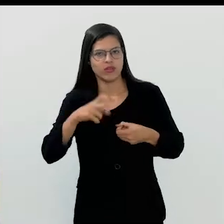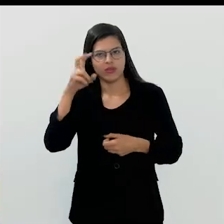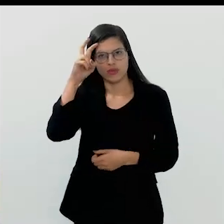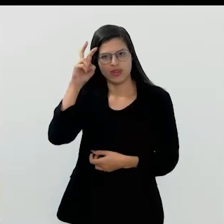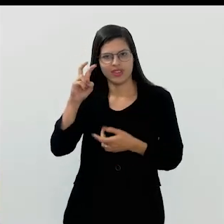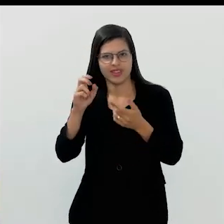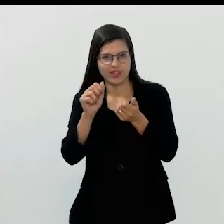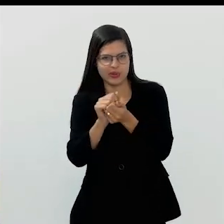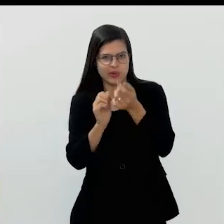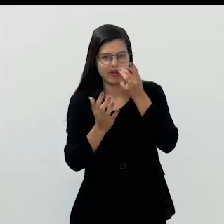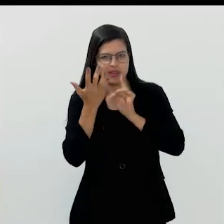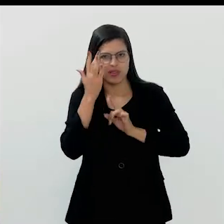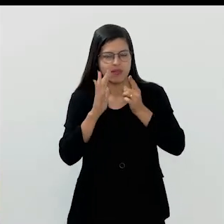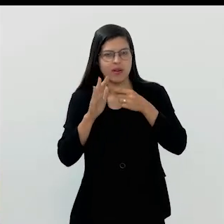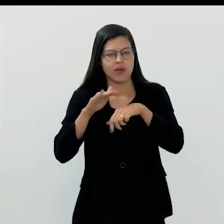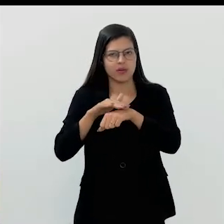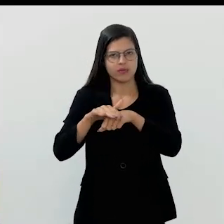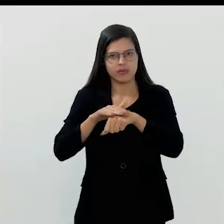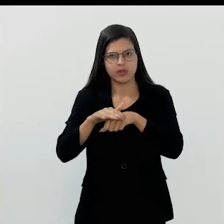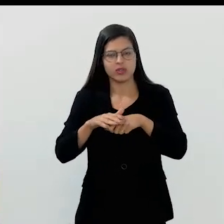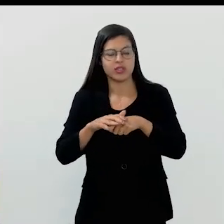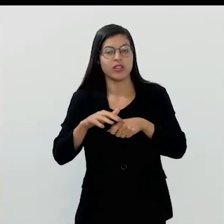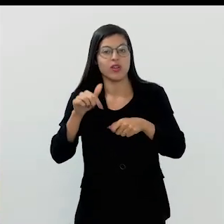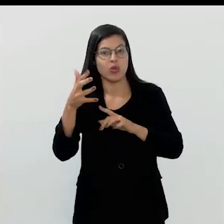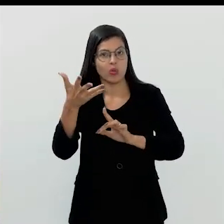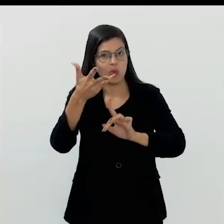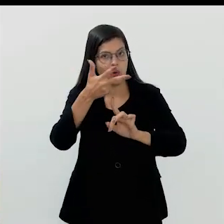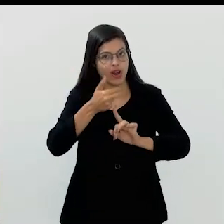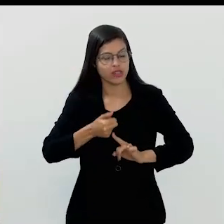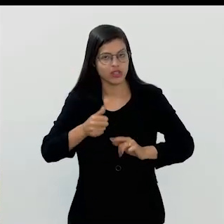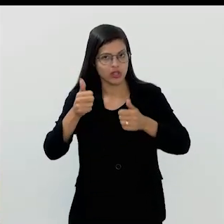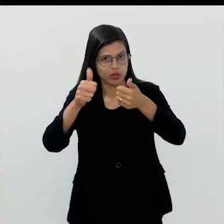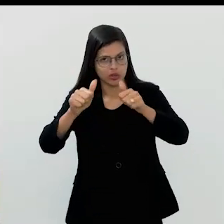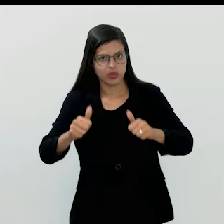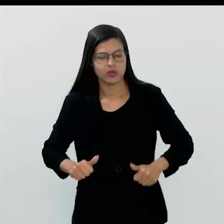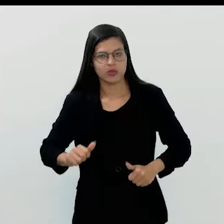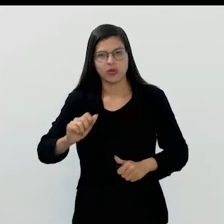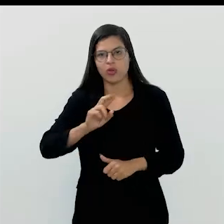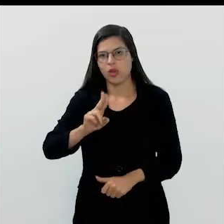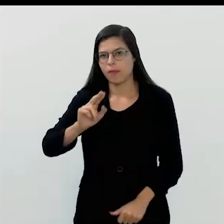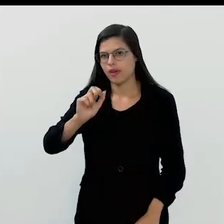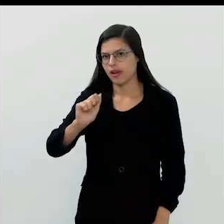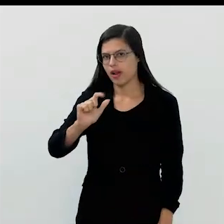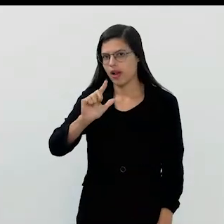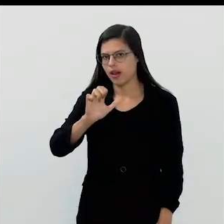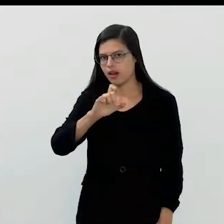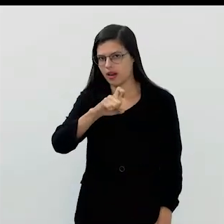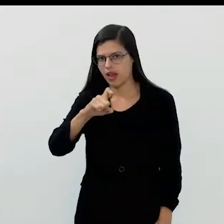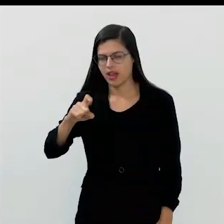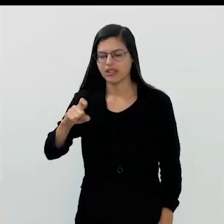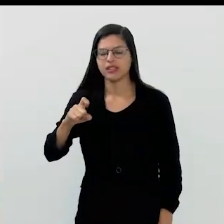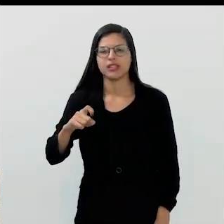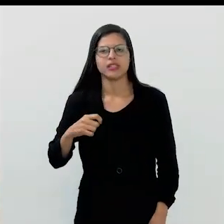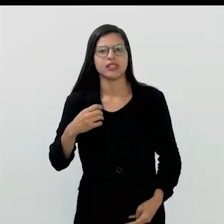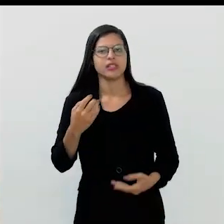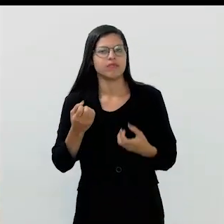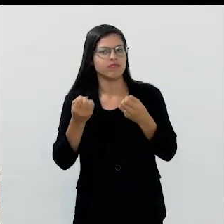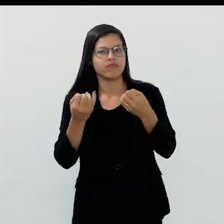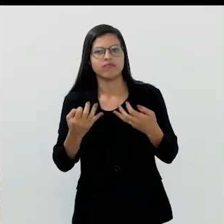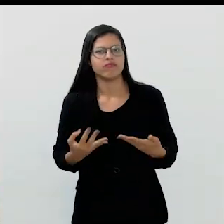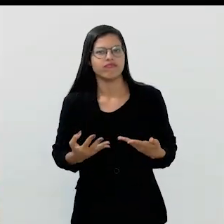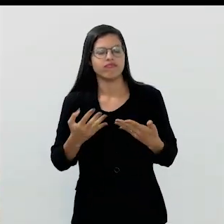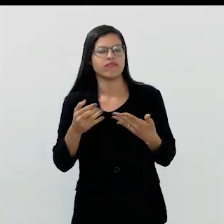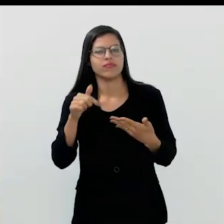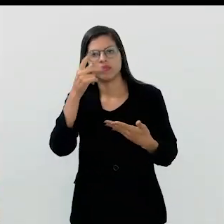Voltamos com Quintas com Quintais e eu sigo conversando com o artista plástico e escultor Alex Salvador. Alex, conta um pouco para o